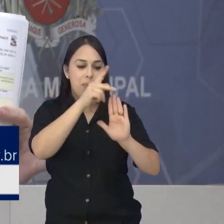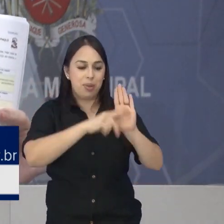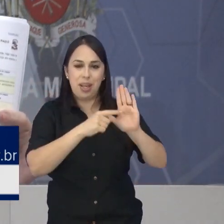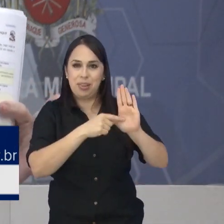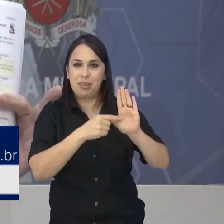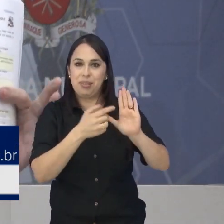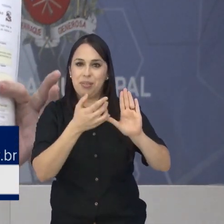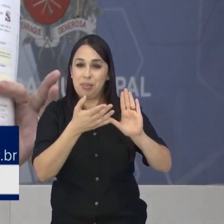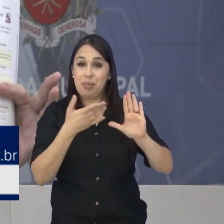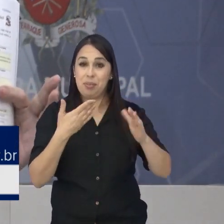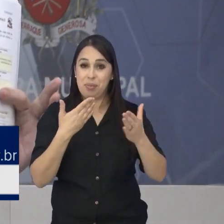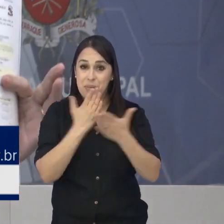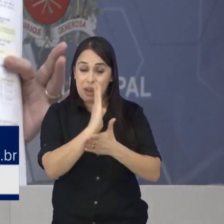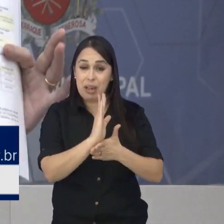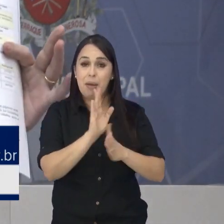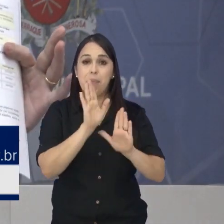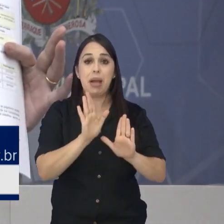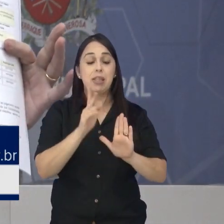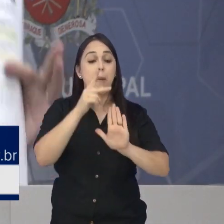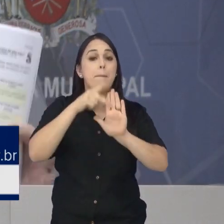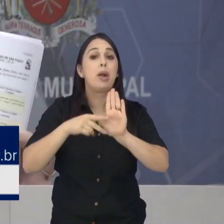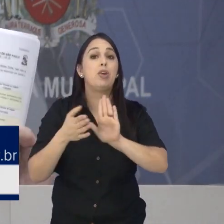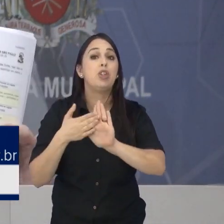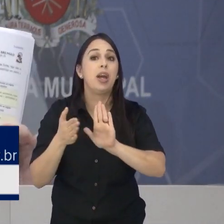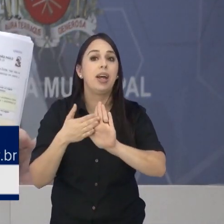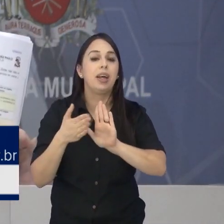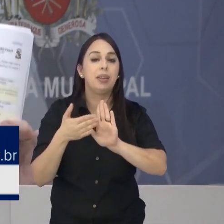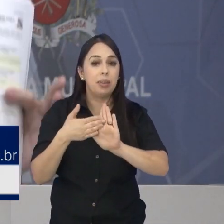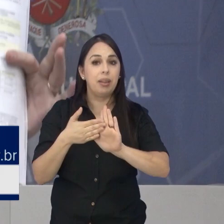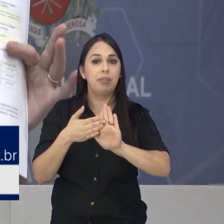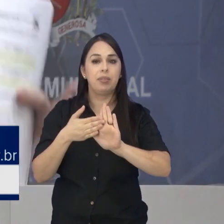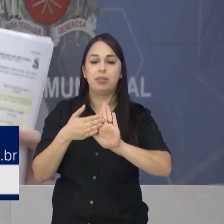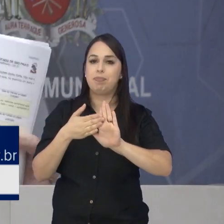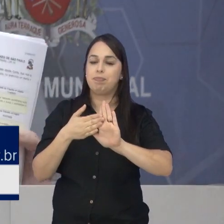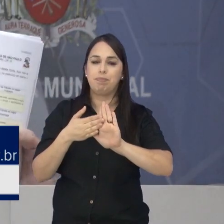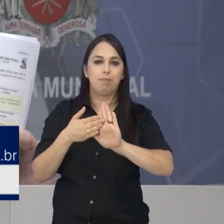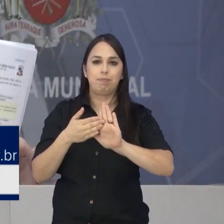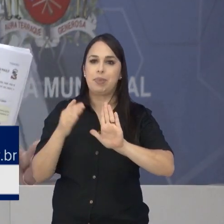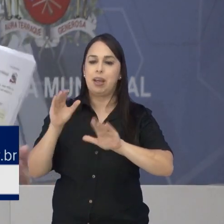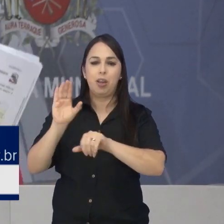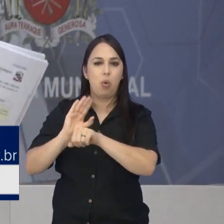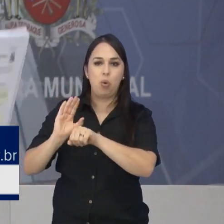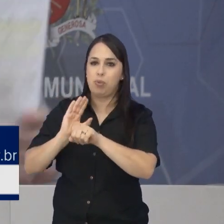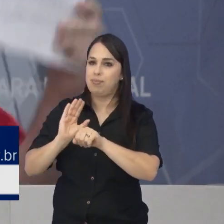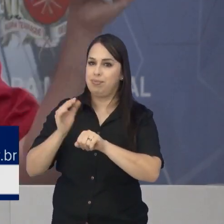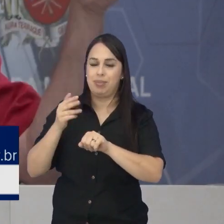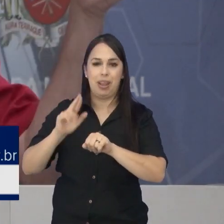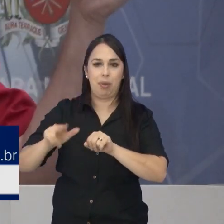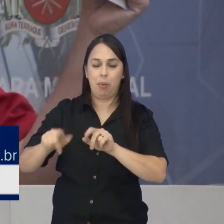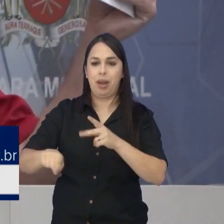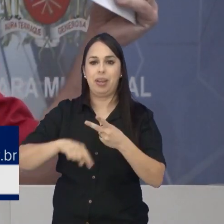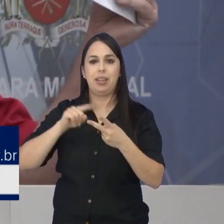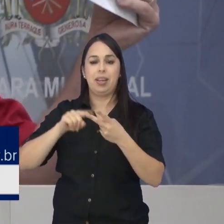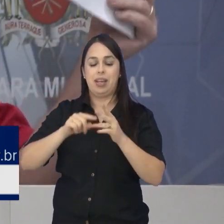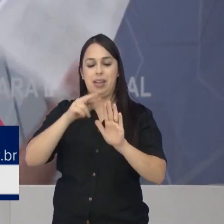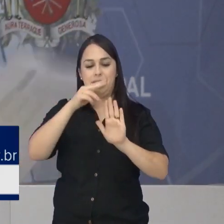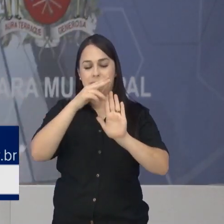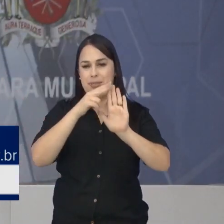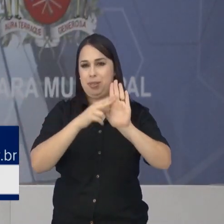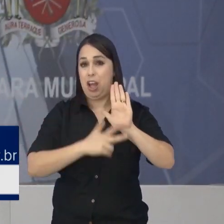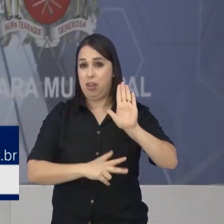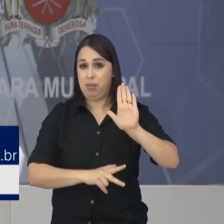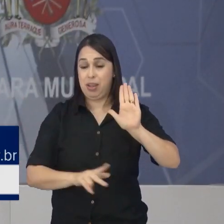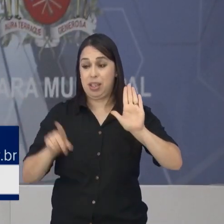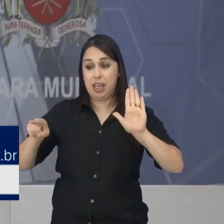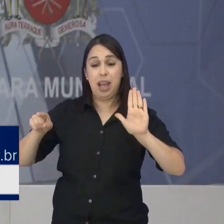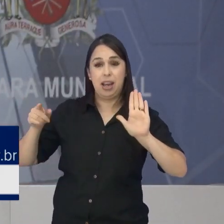esse projeto é um projeto antirregimental, inconstitucional e com vários apontamentos do Tribunal